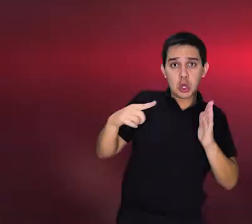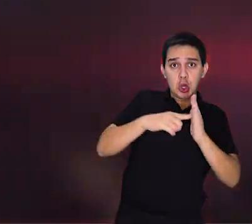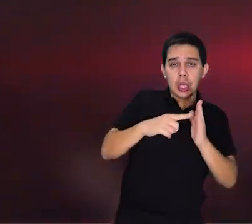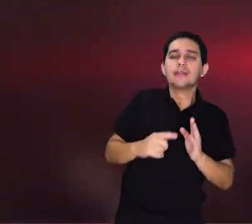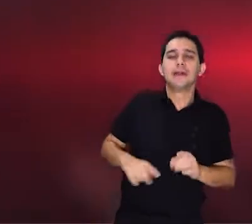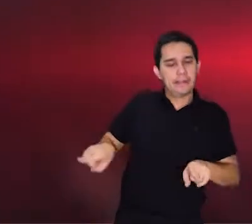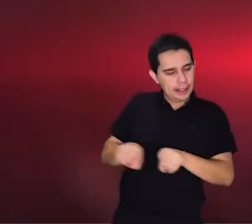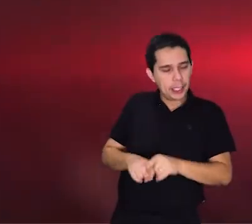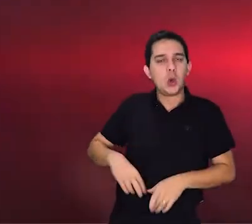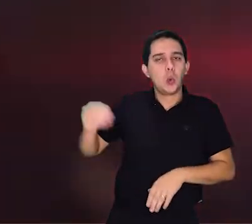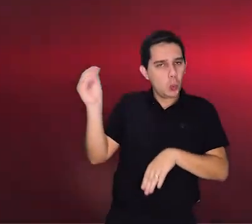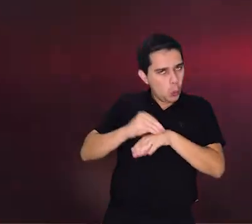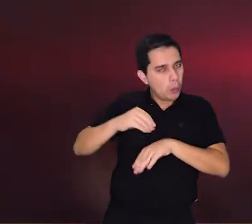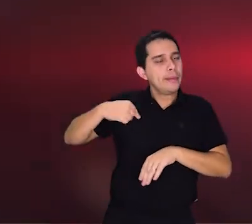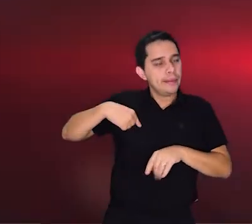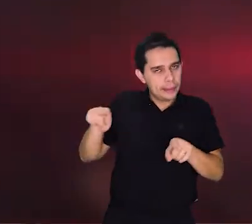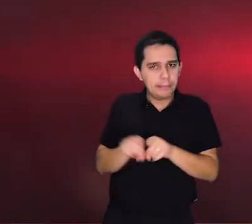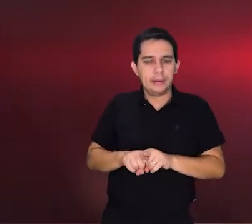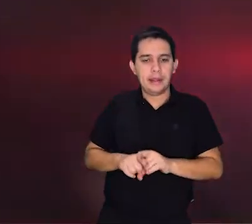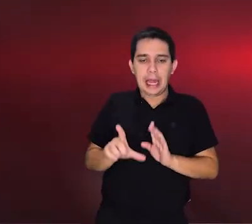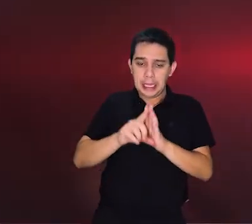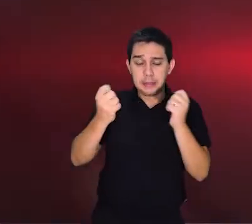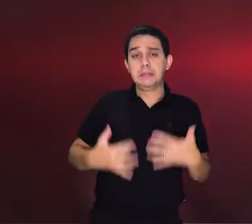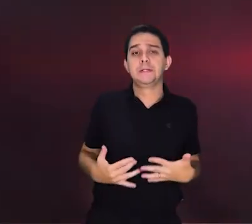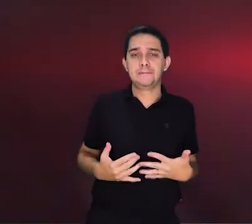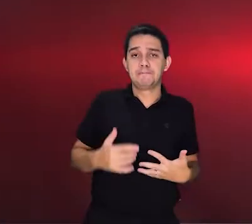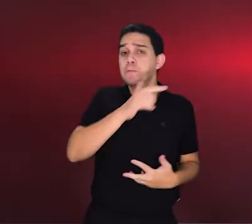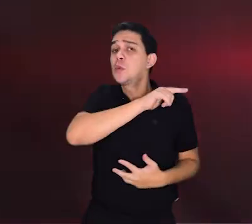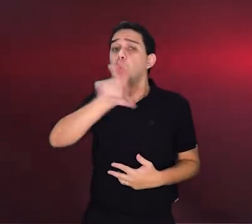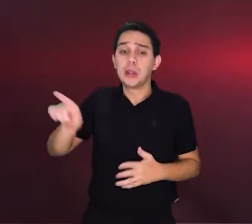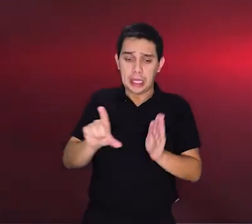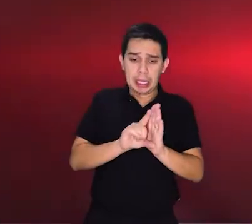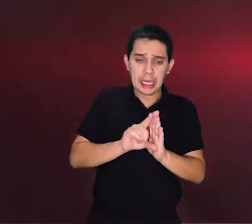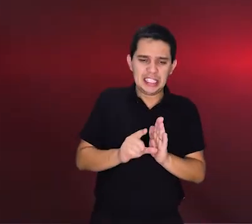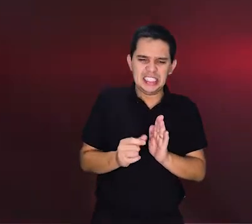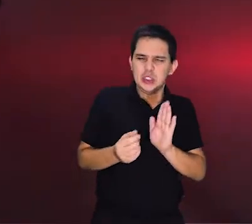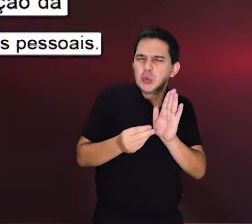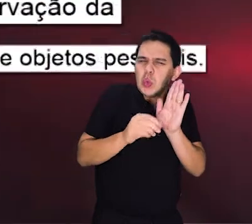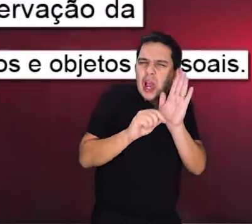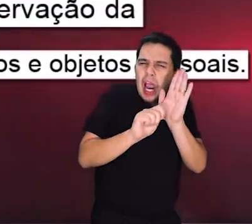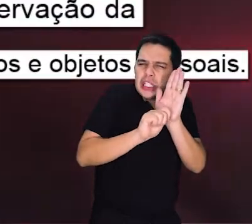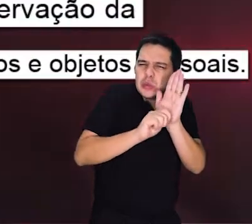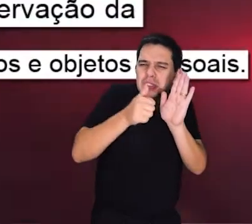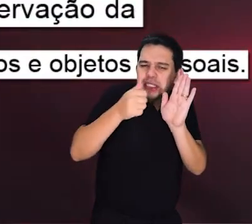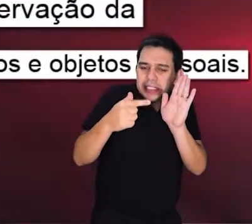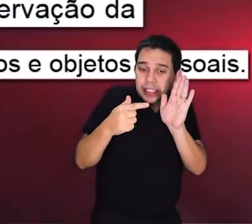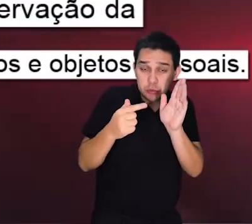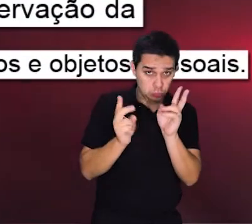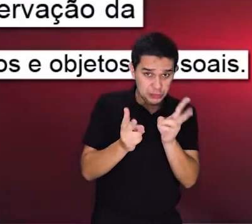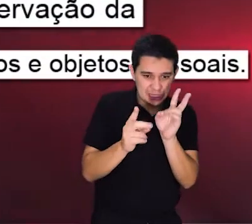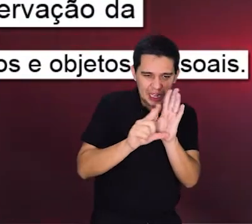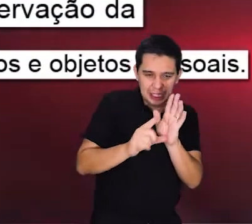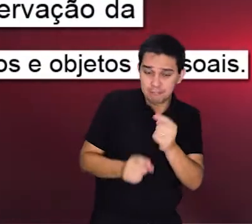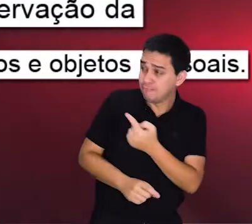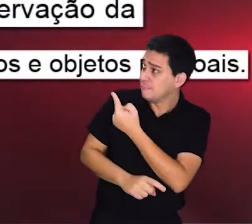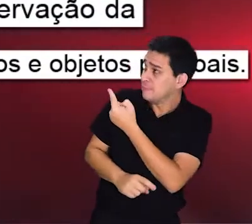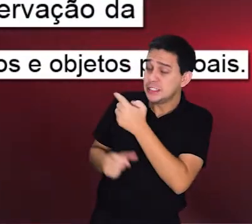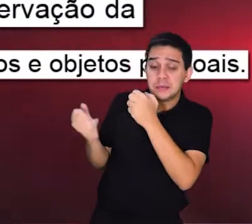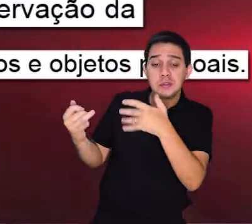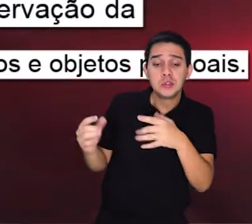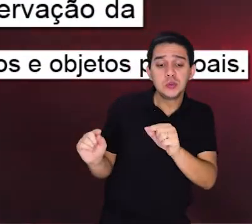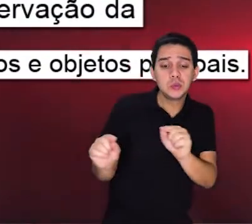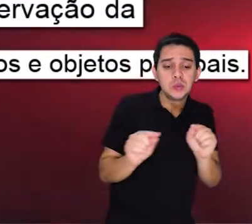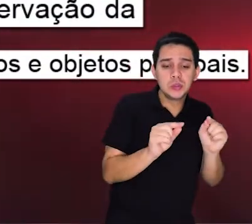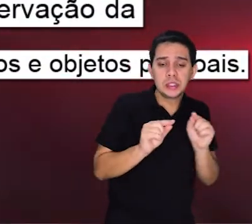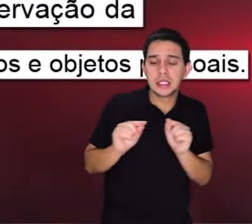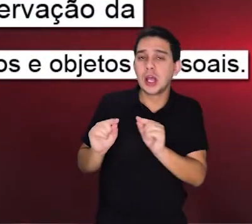direito à proteção que esses adolescentes têm. O artigo 17 do Estatuto, ele fala que o direito ao respeito consiste na